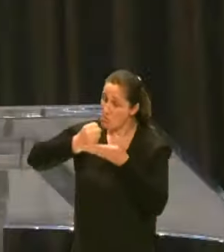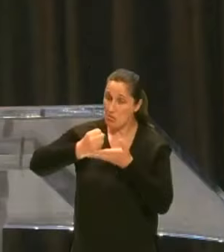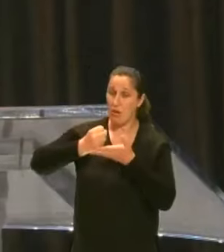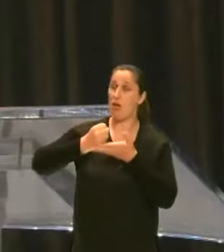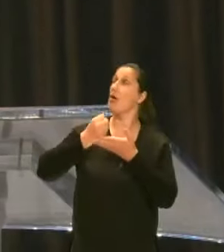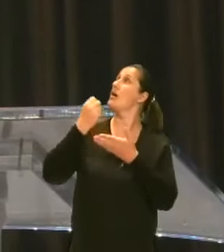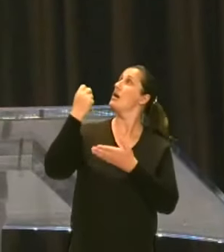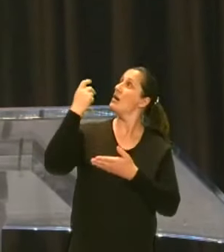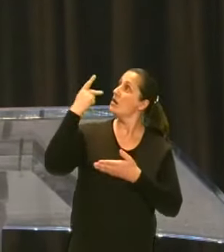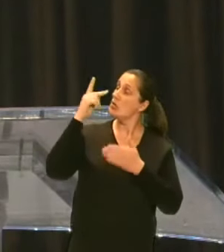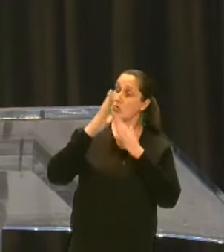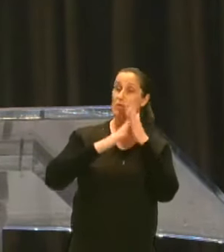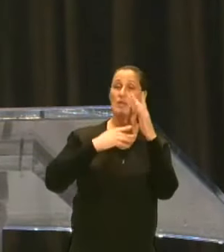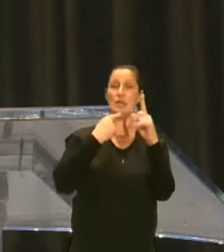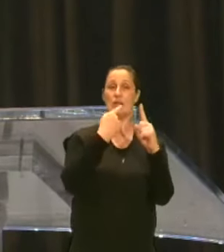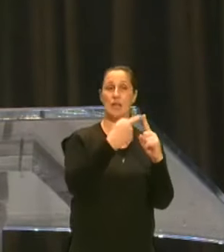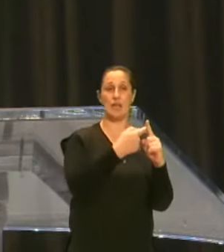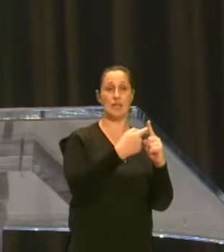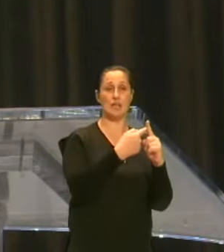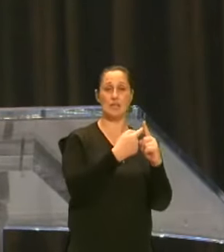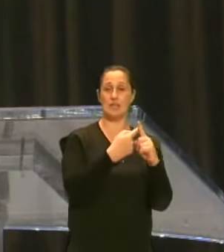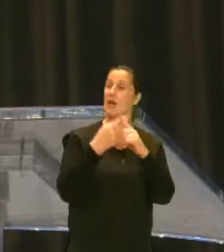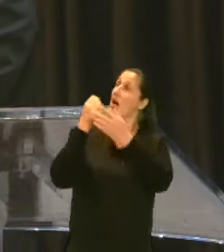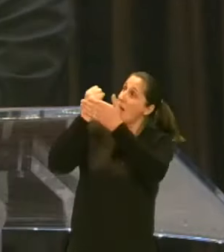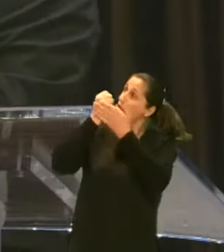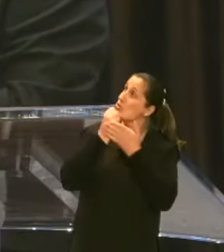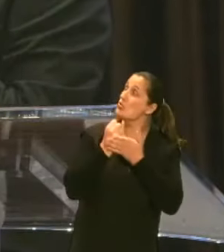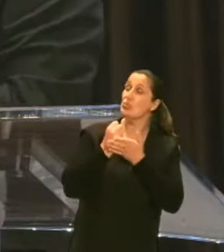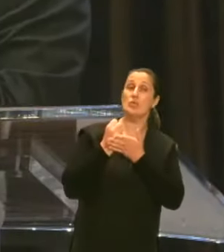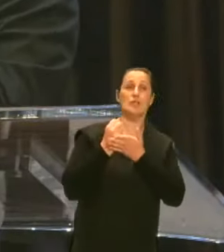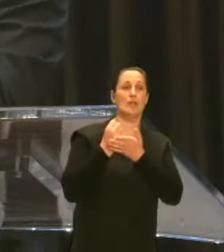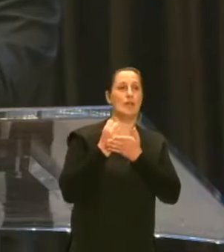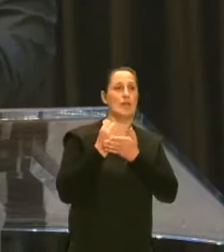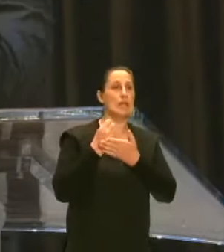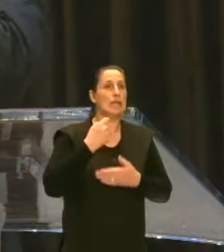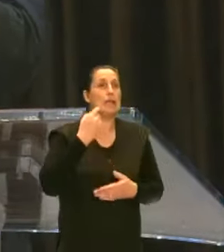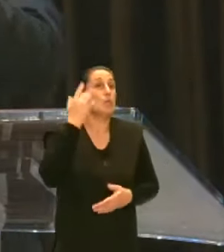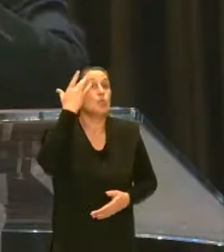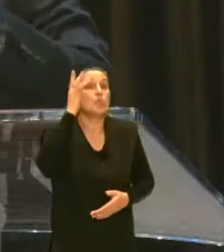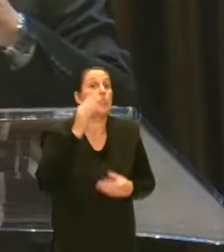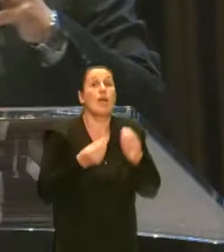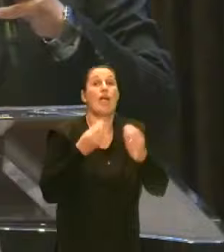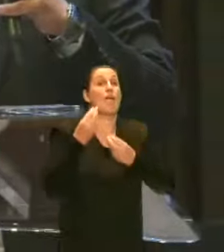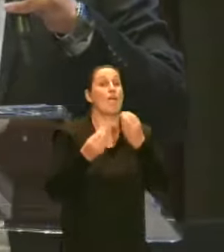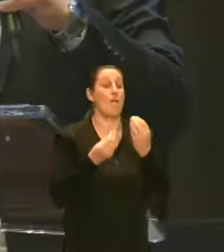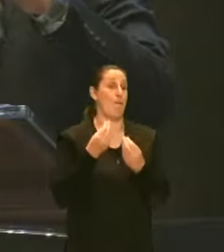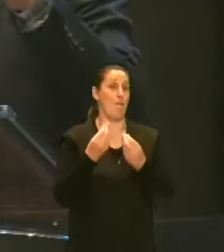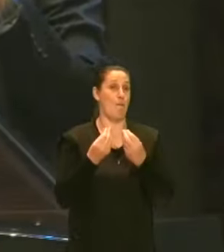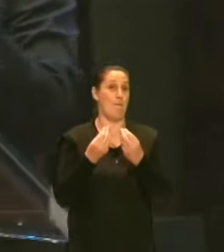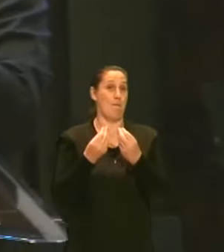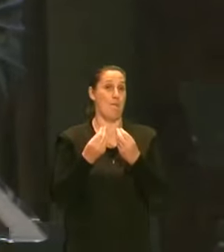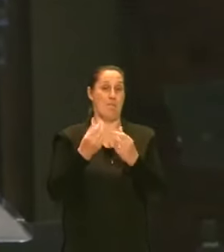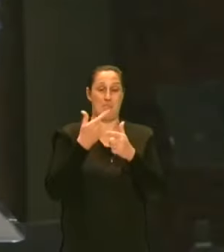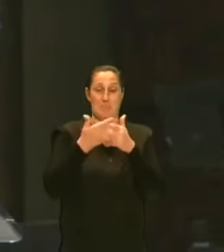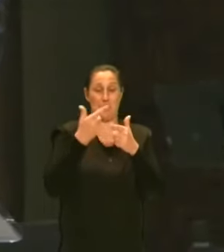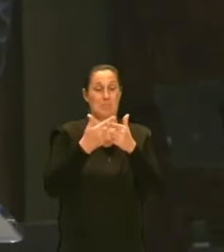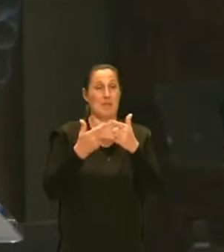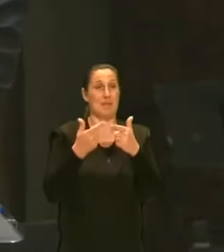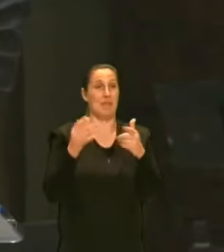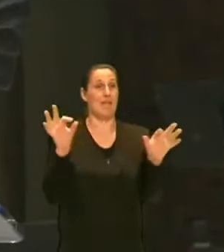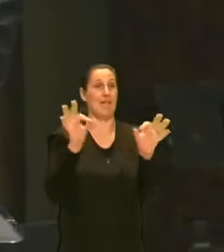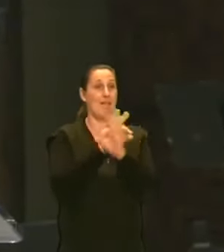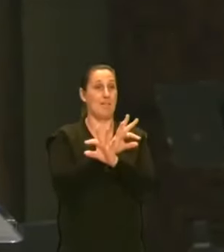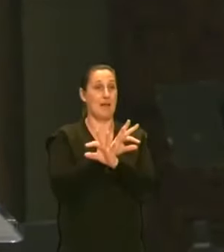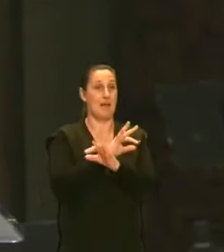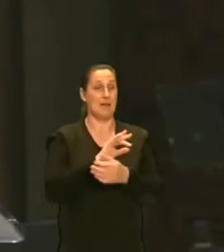morrer. Faz alguma coisa. Eu não via solução, queridos. Eu não via como fazer aquilo ali melhorar. O